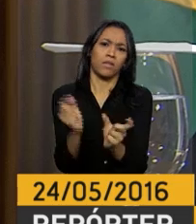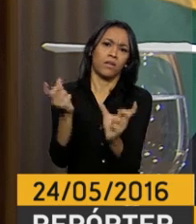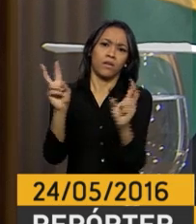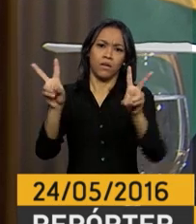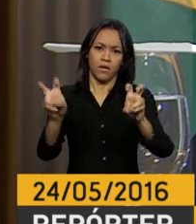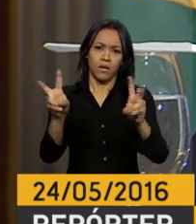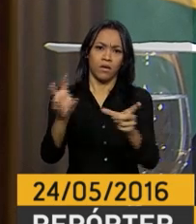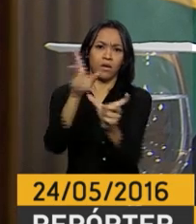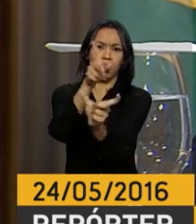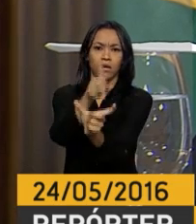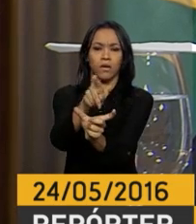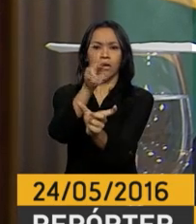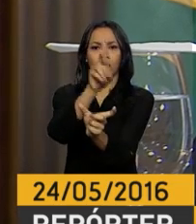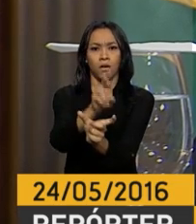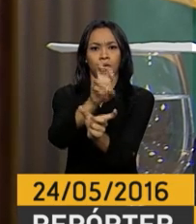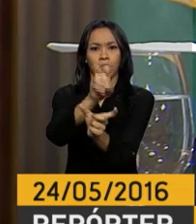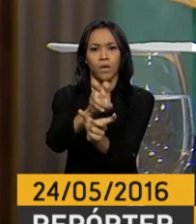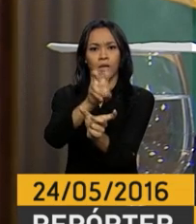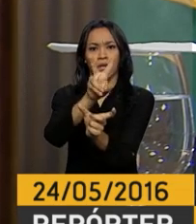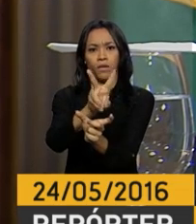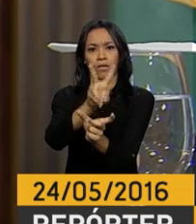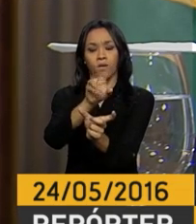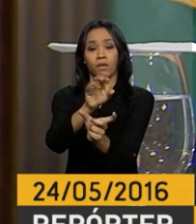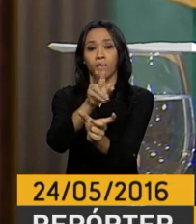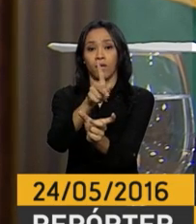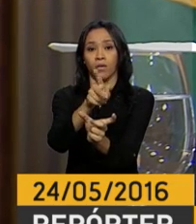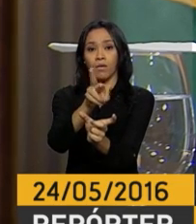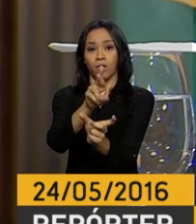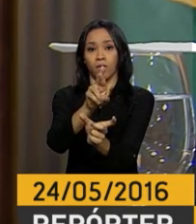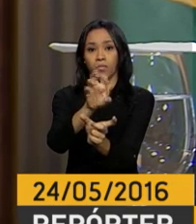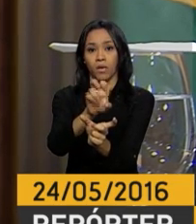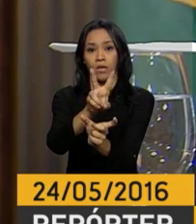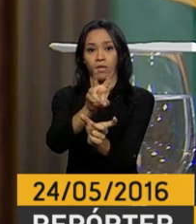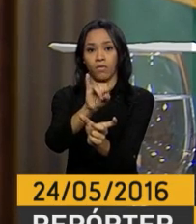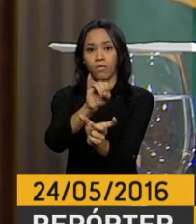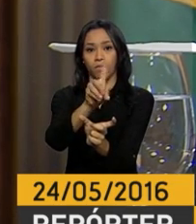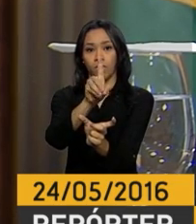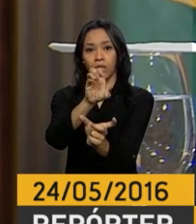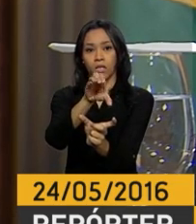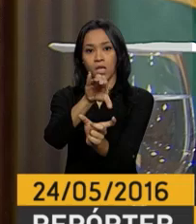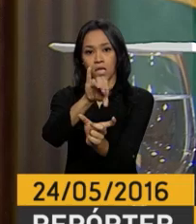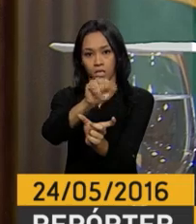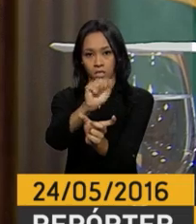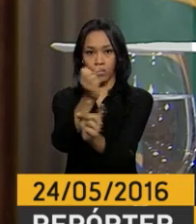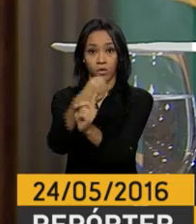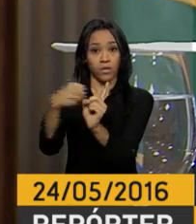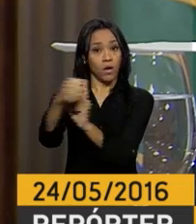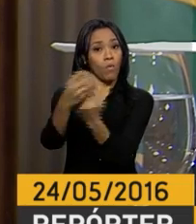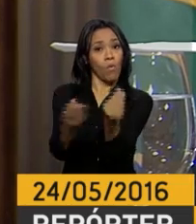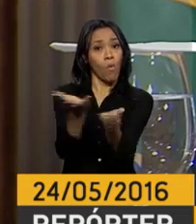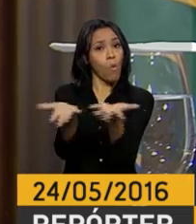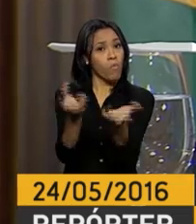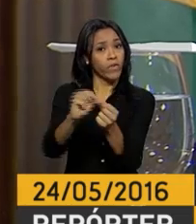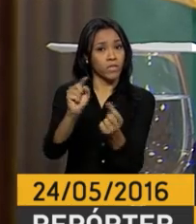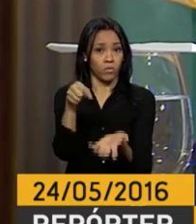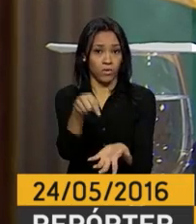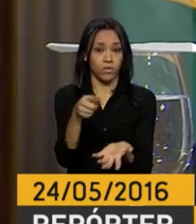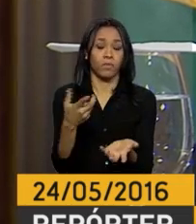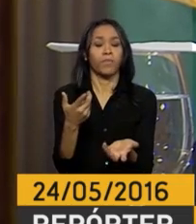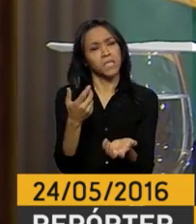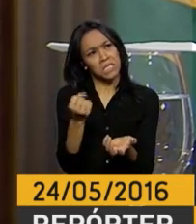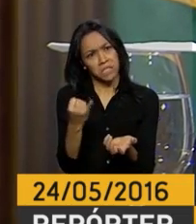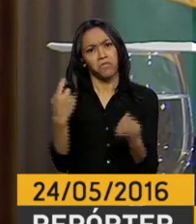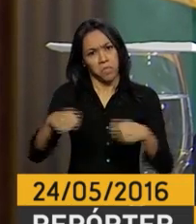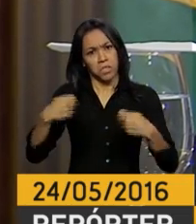Social. Não é? E quando nós chegarmos a uma concordância, e talvez depois disso haja necessidade de outras